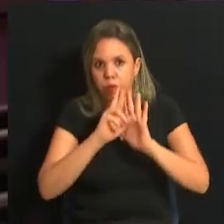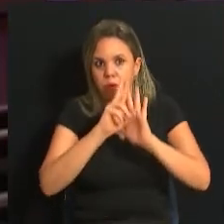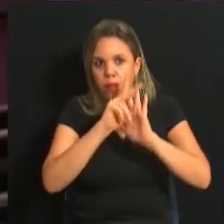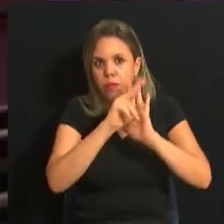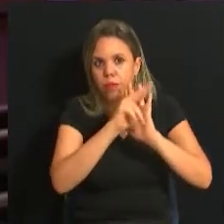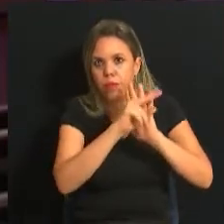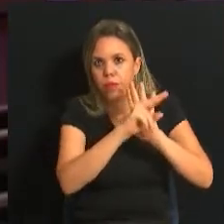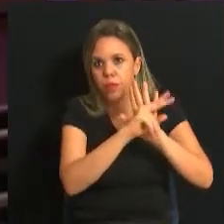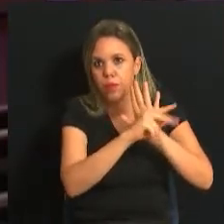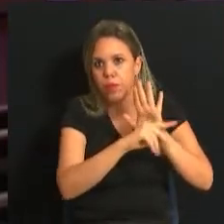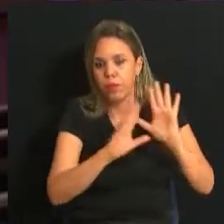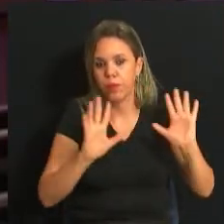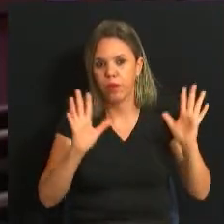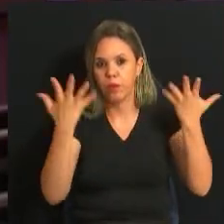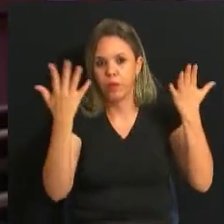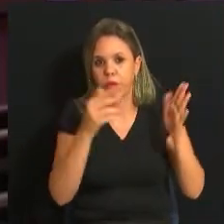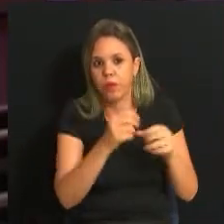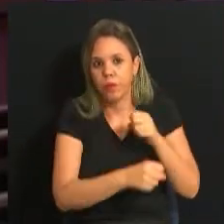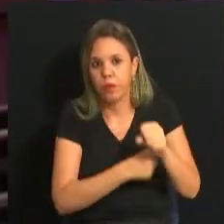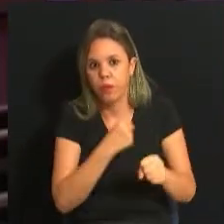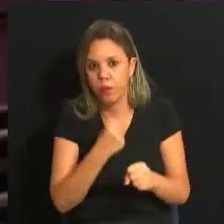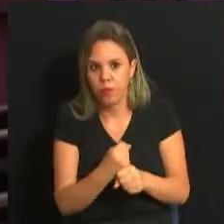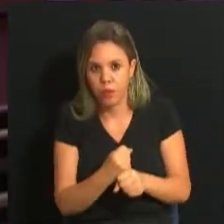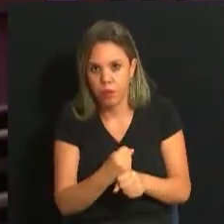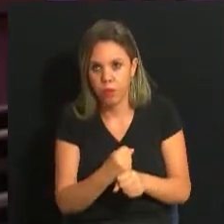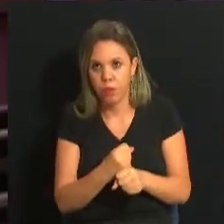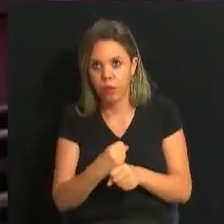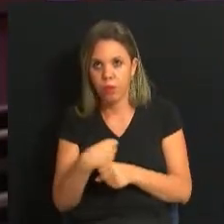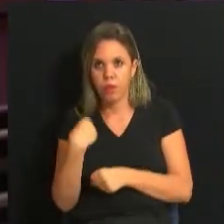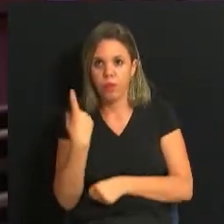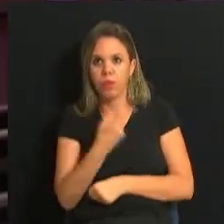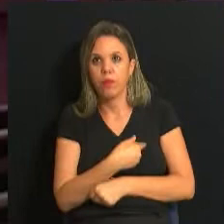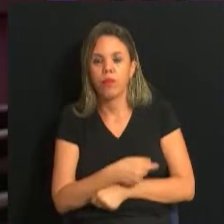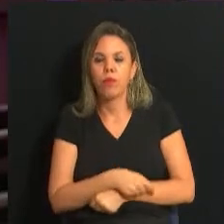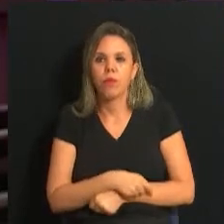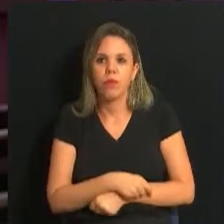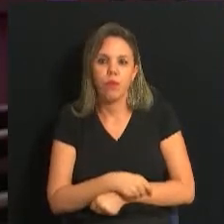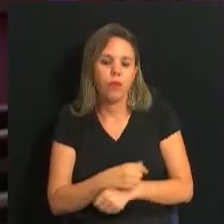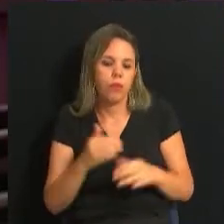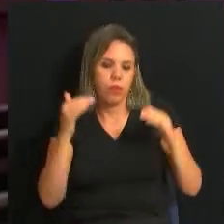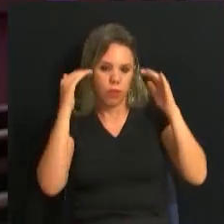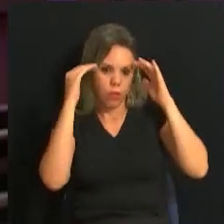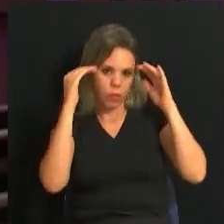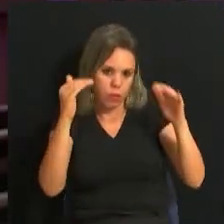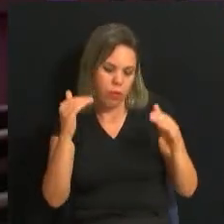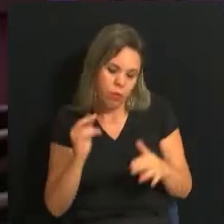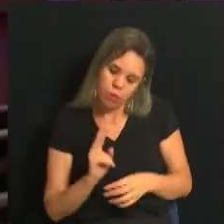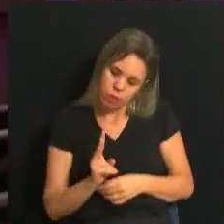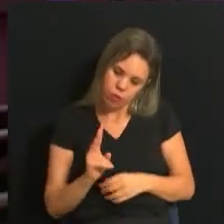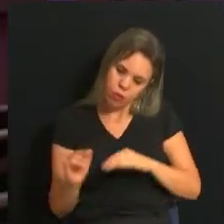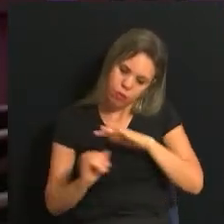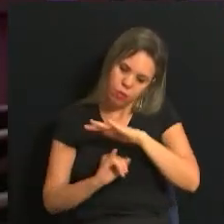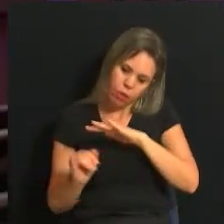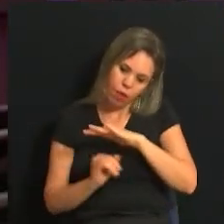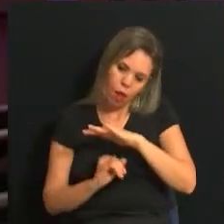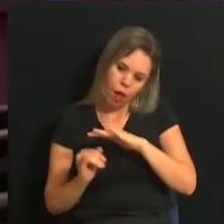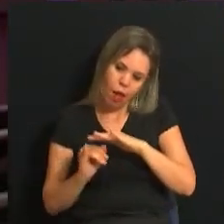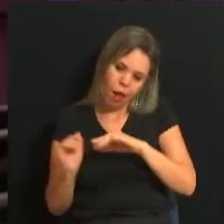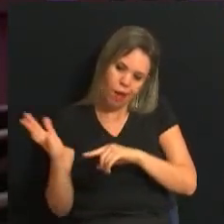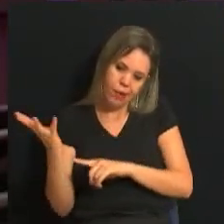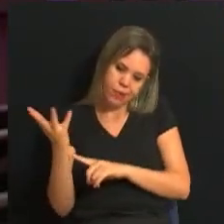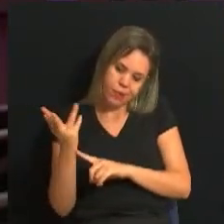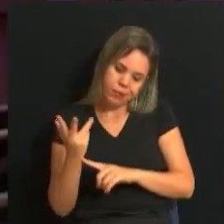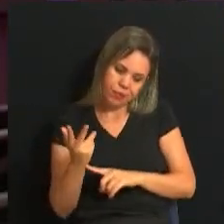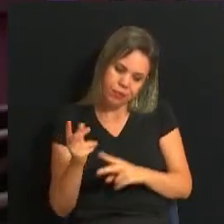várias comemorações durante o ano. E, para nós, foi uma honra, na verdade, como Instituto de Artes, né? Eu, mais